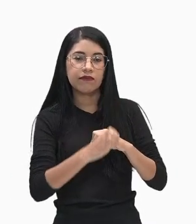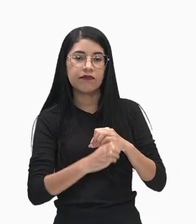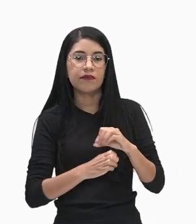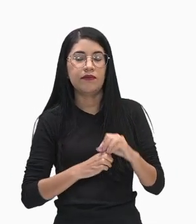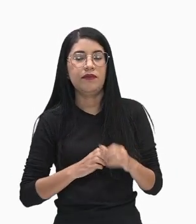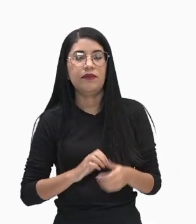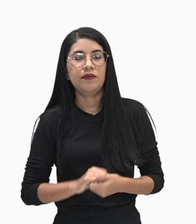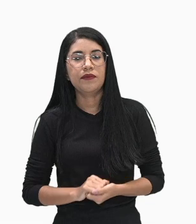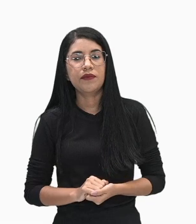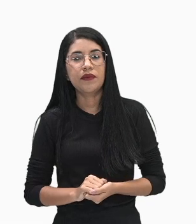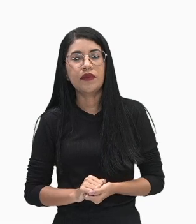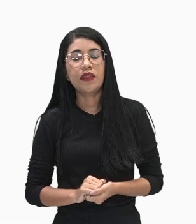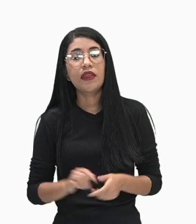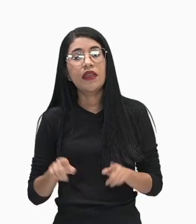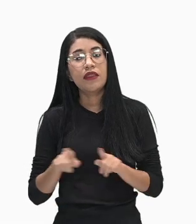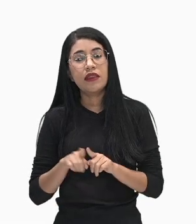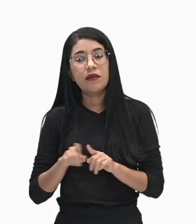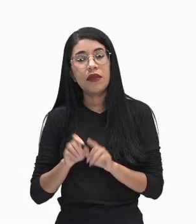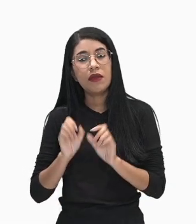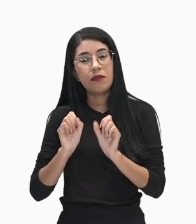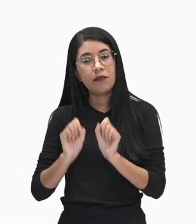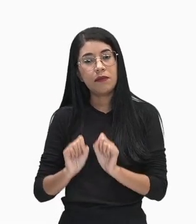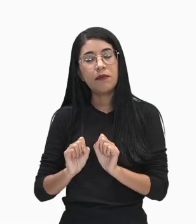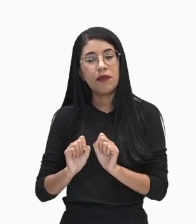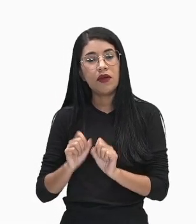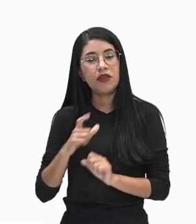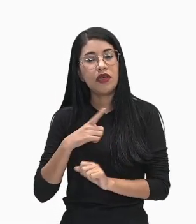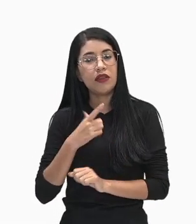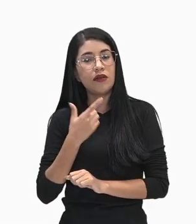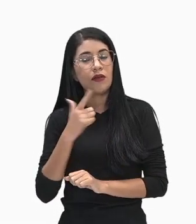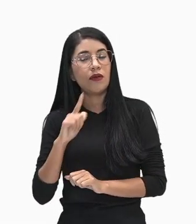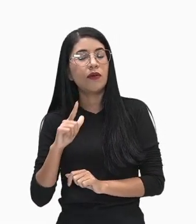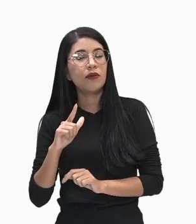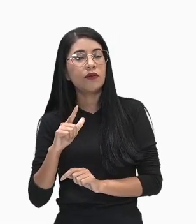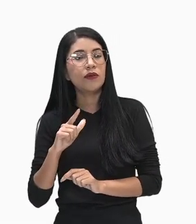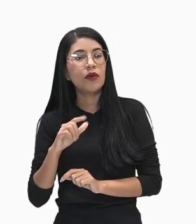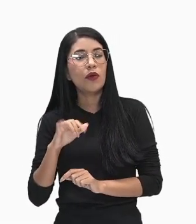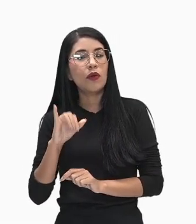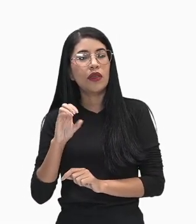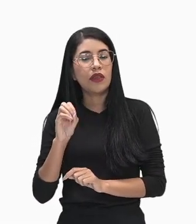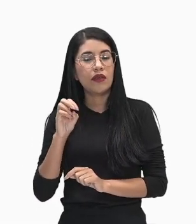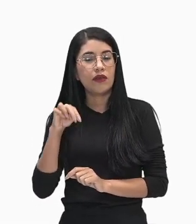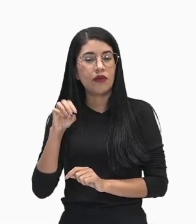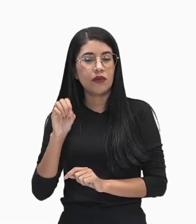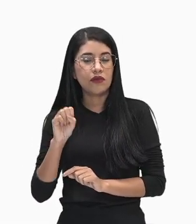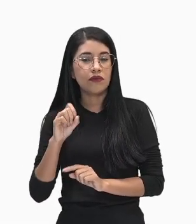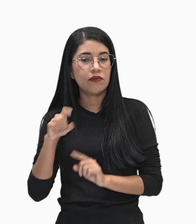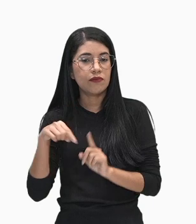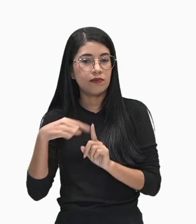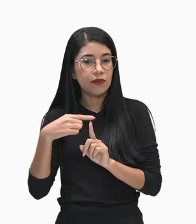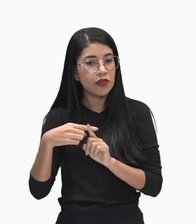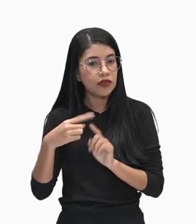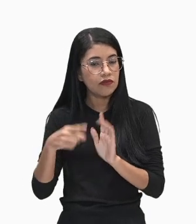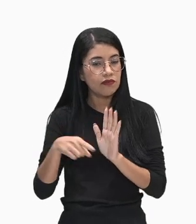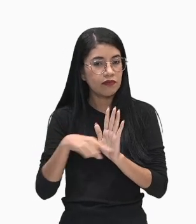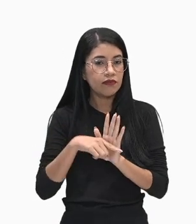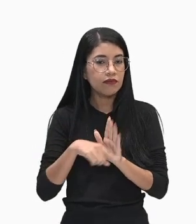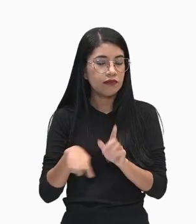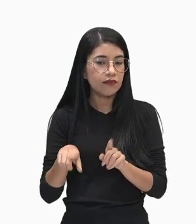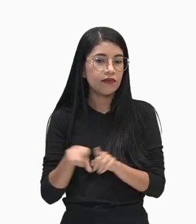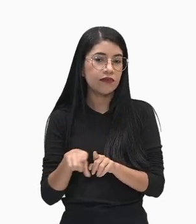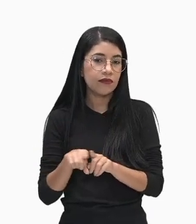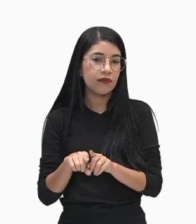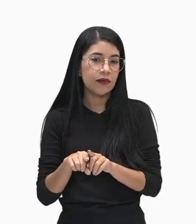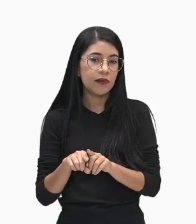condutor. Mas também é possível haver corrente de íons positivos e negativos